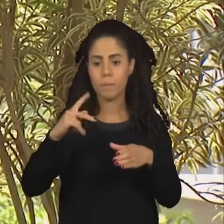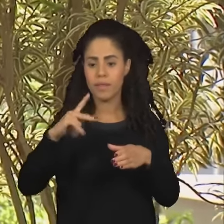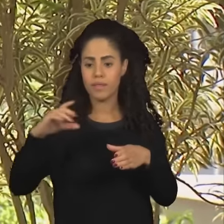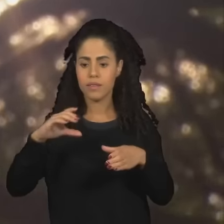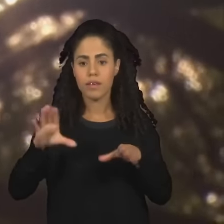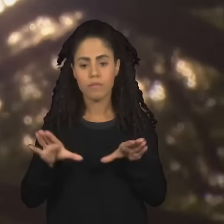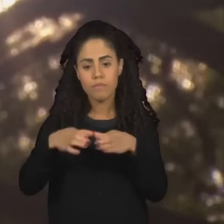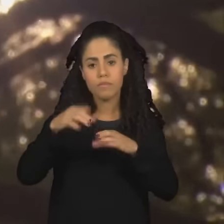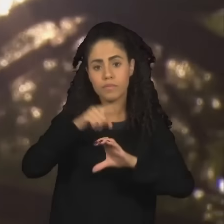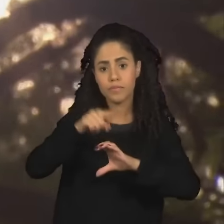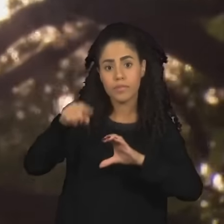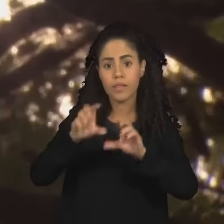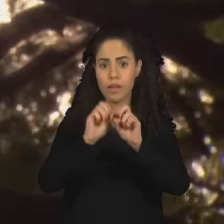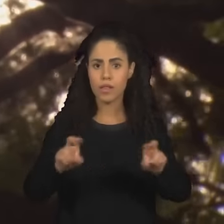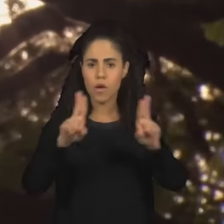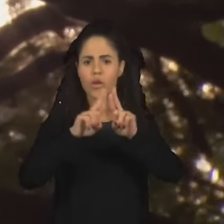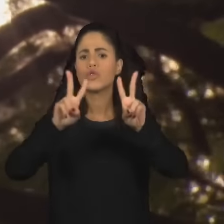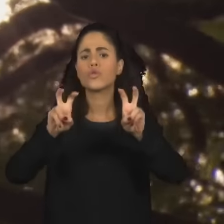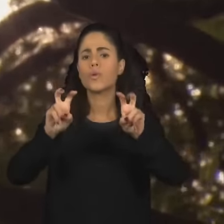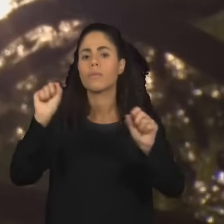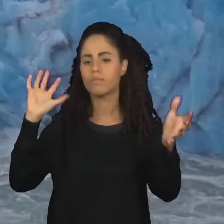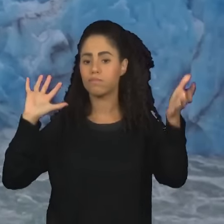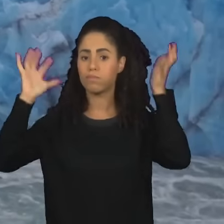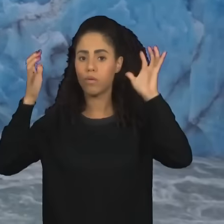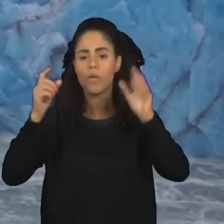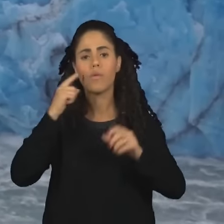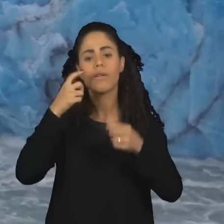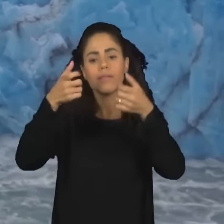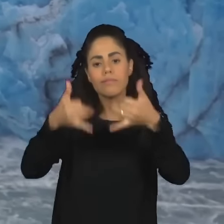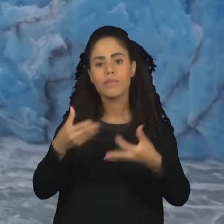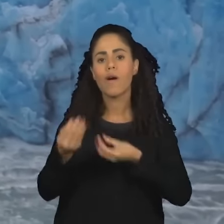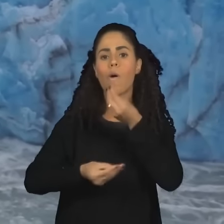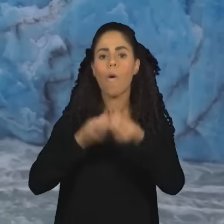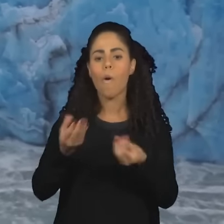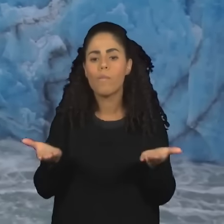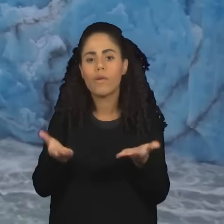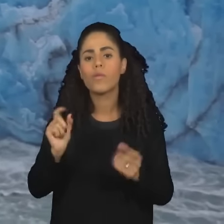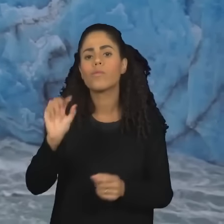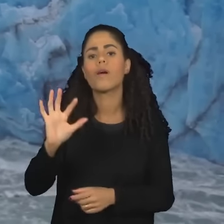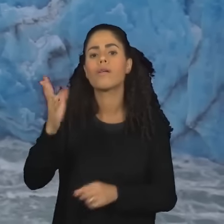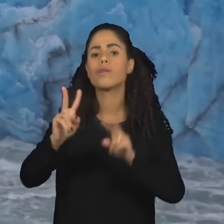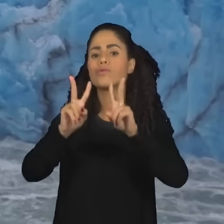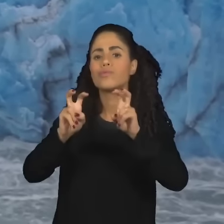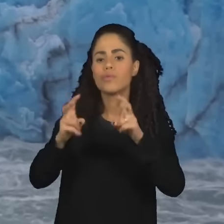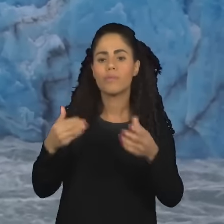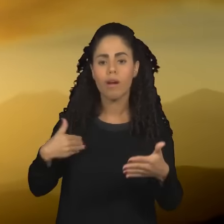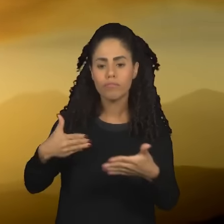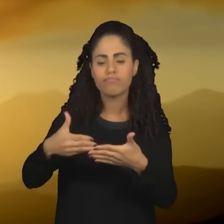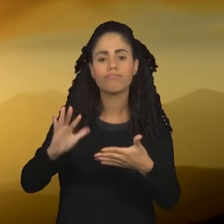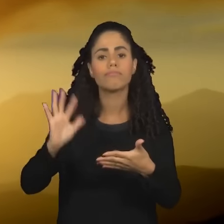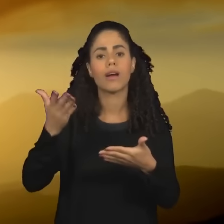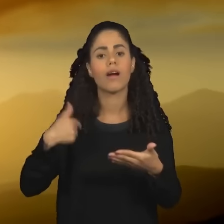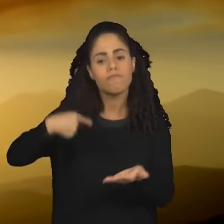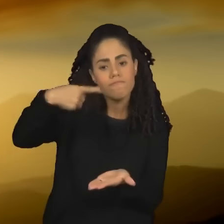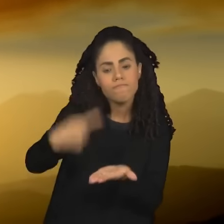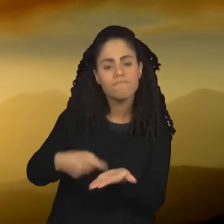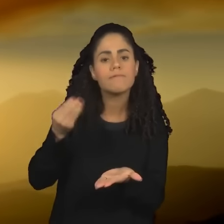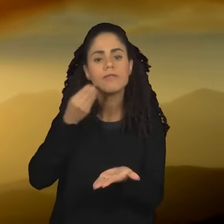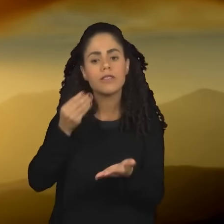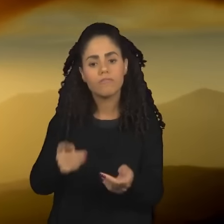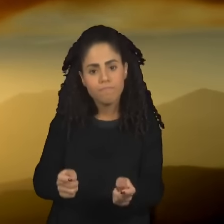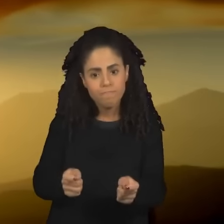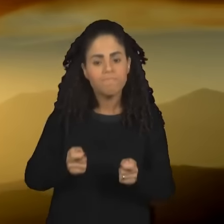painel científico da ONU sobre mudanças climáticas, fala sobre as expectativas em relação ao encontro que tem a missão de tentar